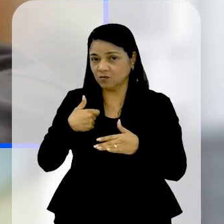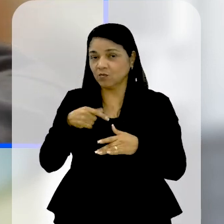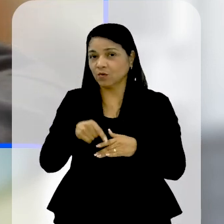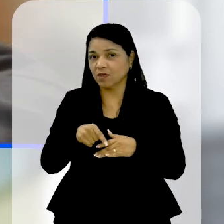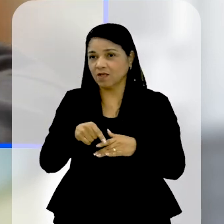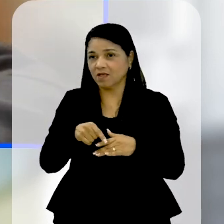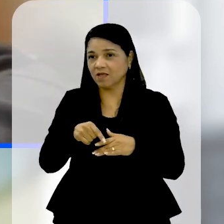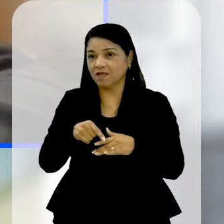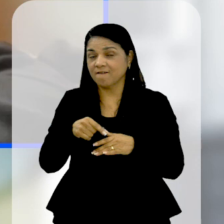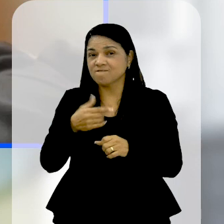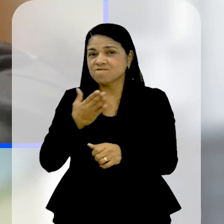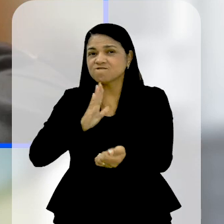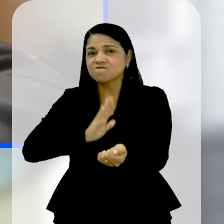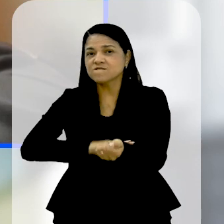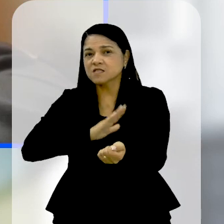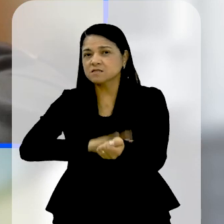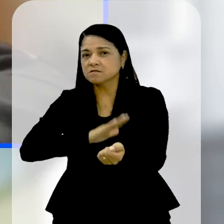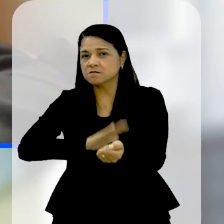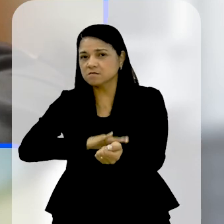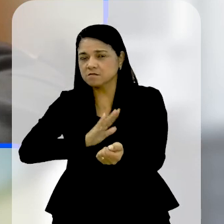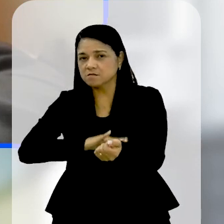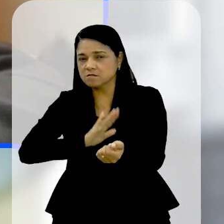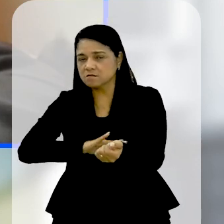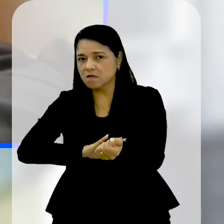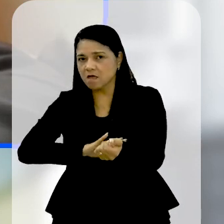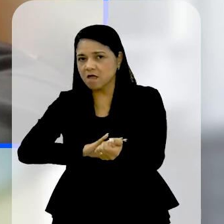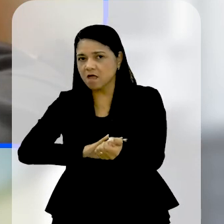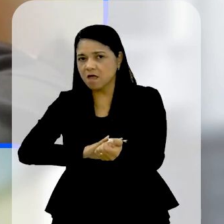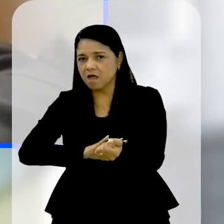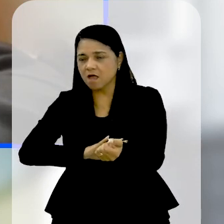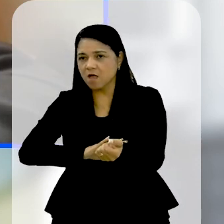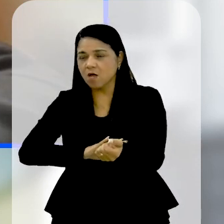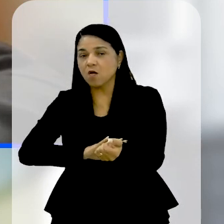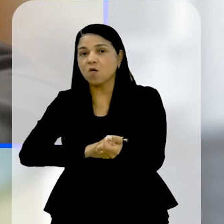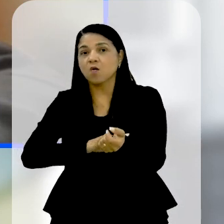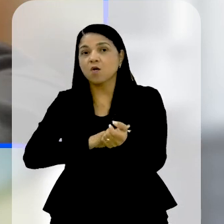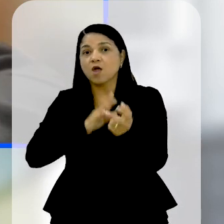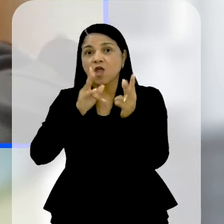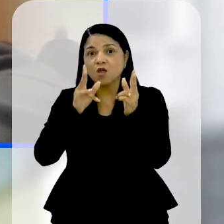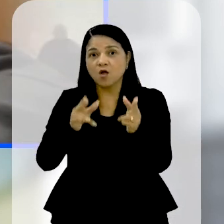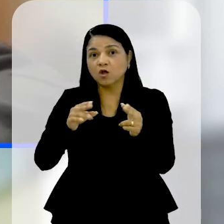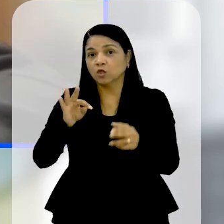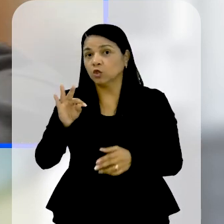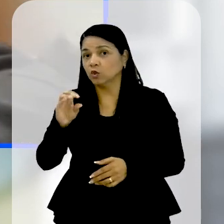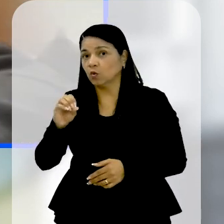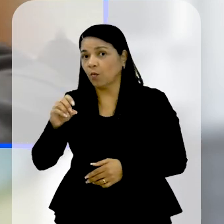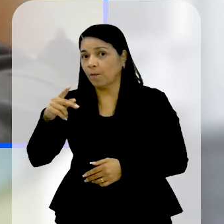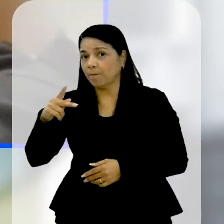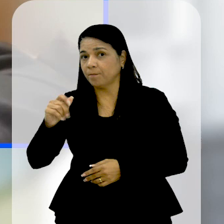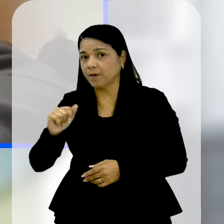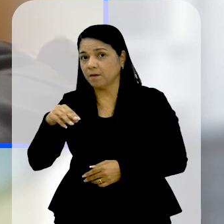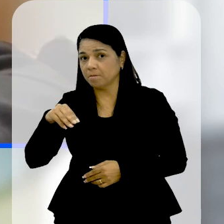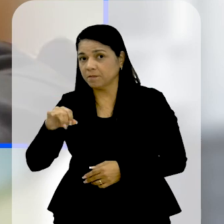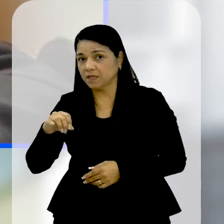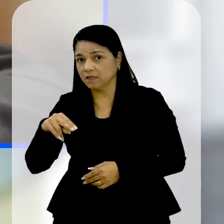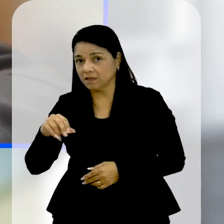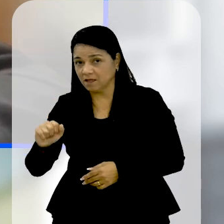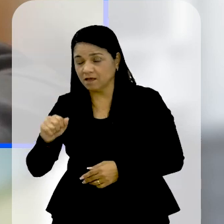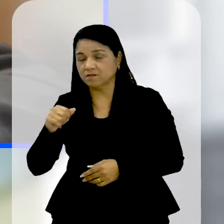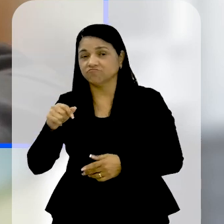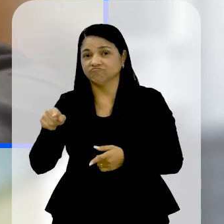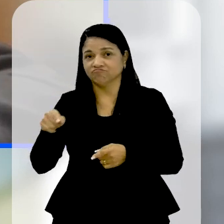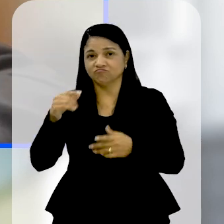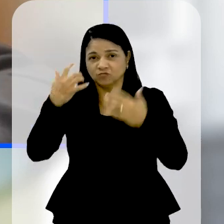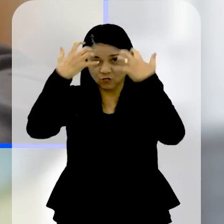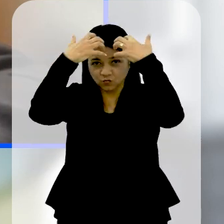tem um potencial de viciar. E é literalmente vício. É o mesmo efeito de dopamina no cérebro, contato